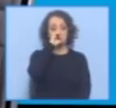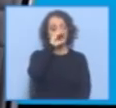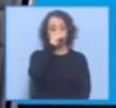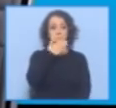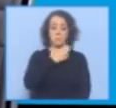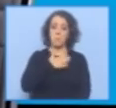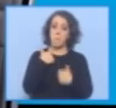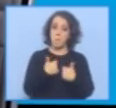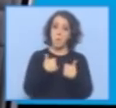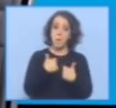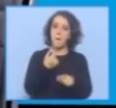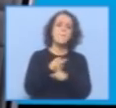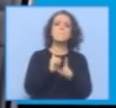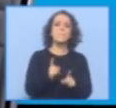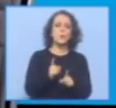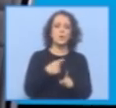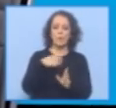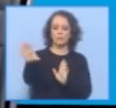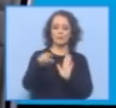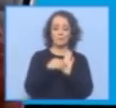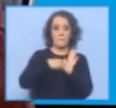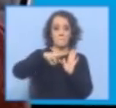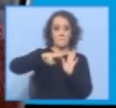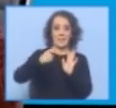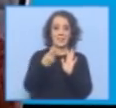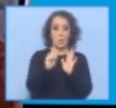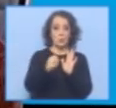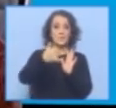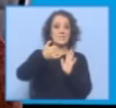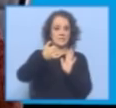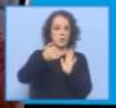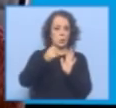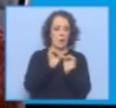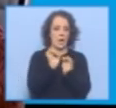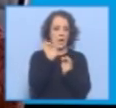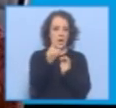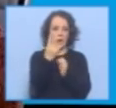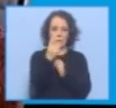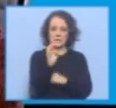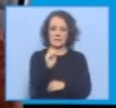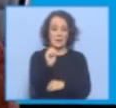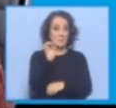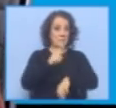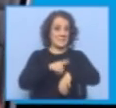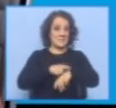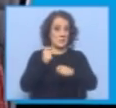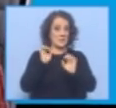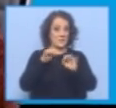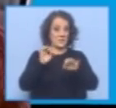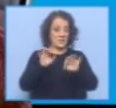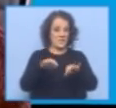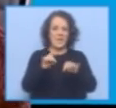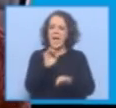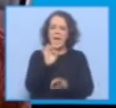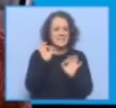muito boa, porque pegamos em Mateus 25, e se me das permisso, leo só um segundo. Estamos mesmo a terminar, mas Está muito